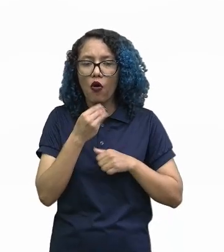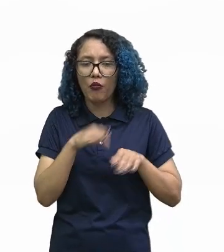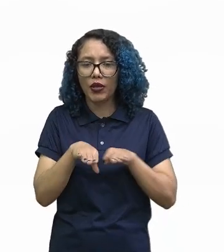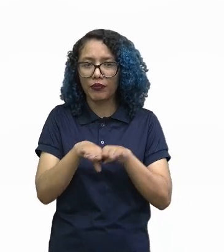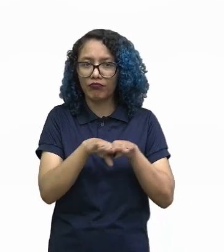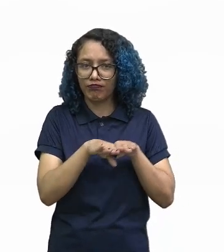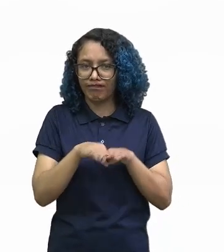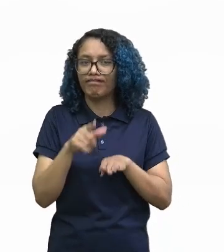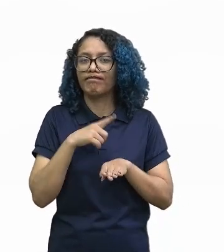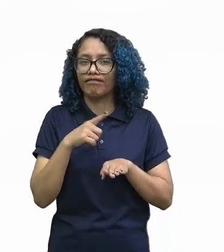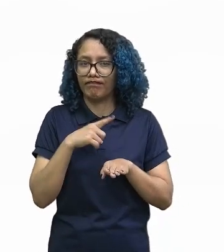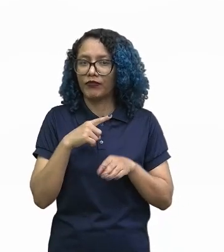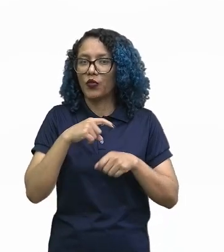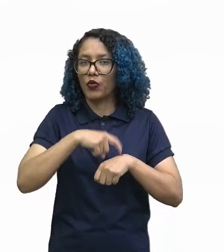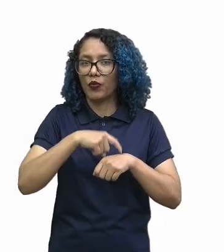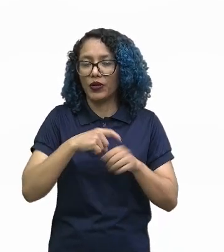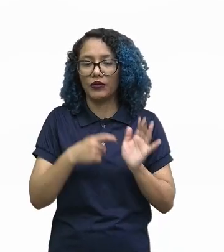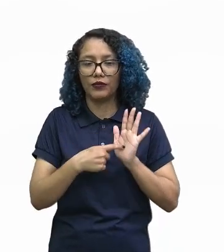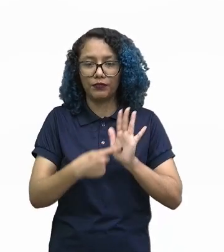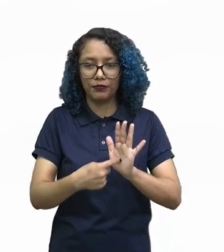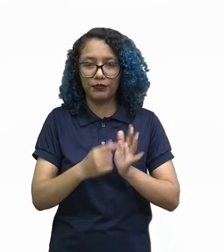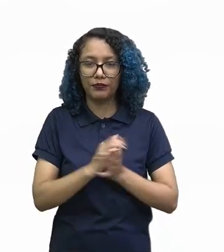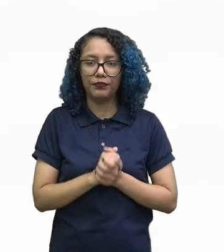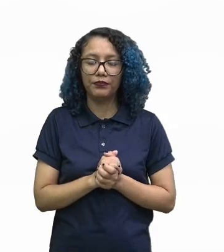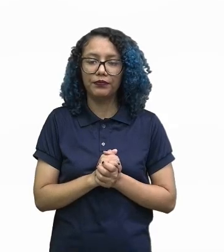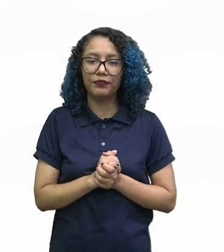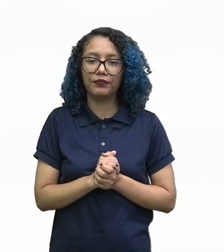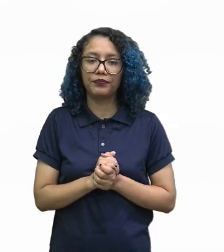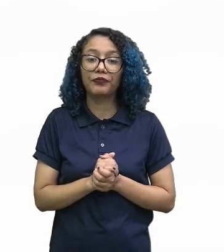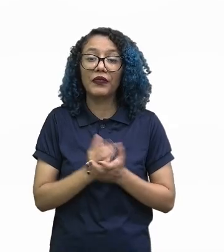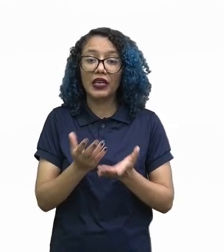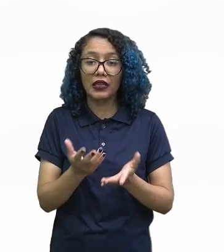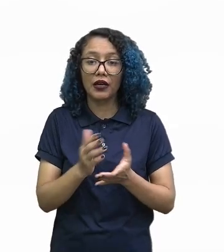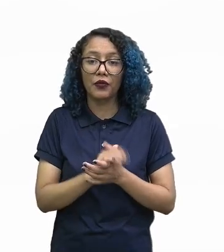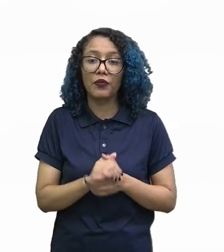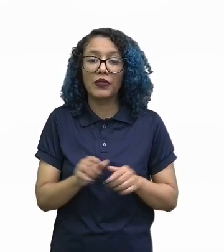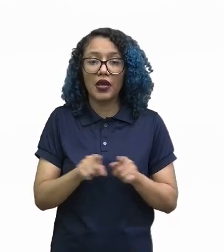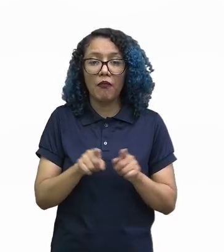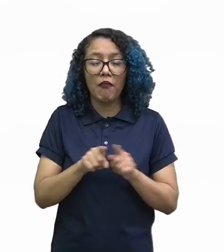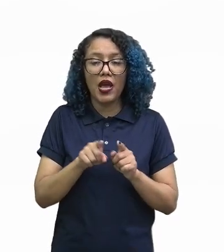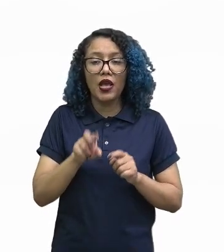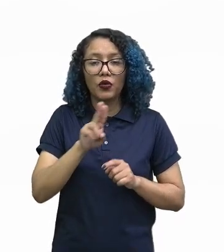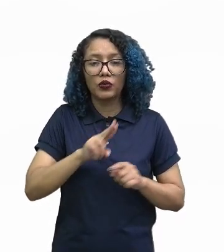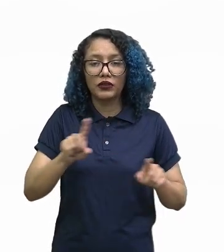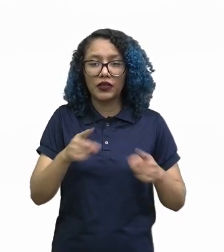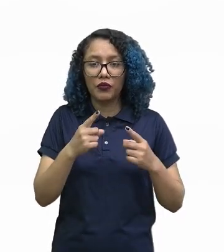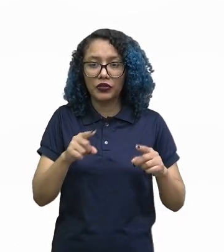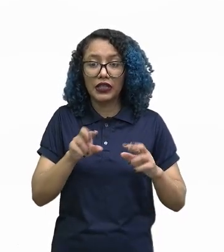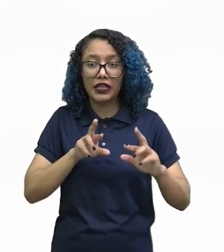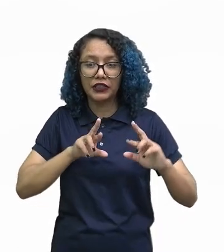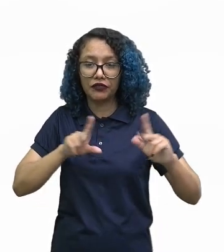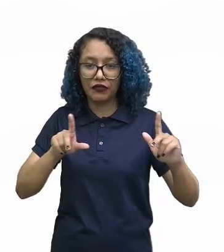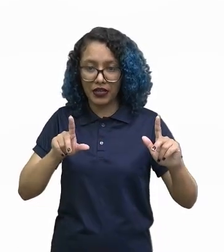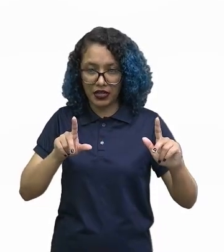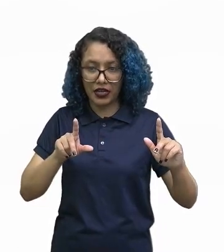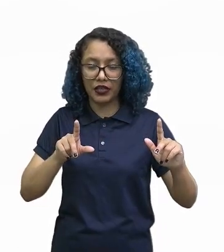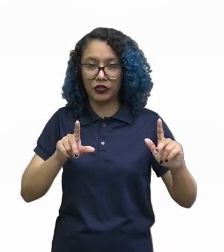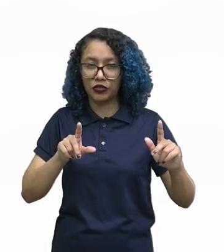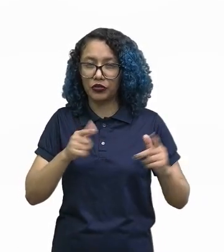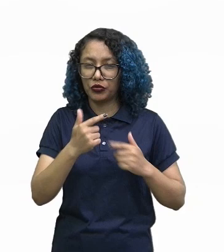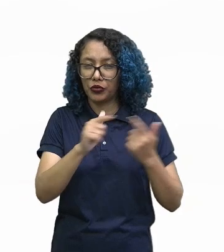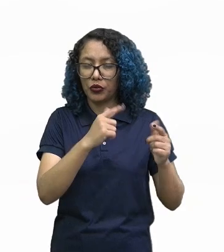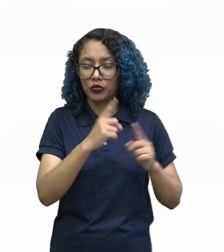no palco. Na dança contemporânea, utiliza-se a música de forma diferente de outros gêneros de